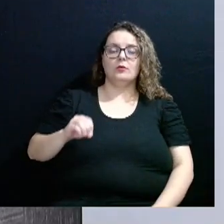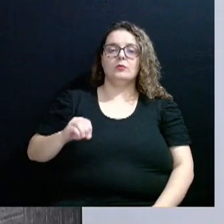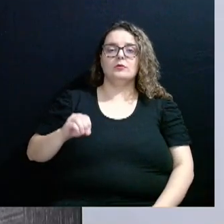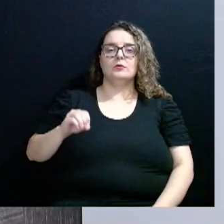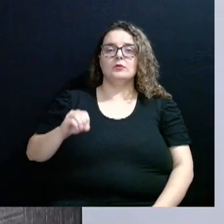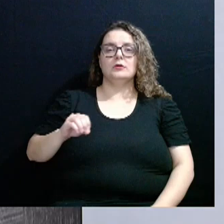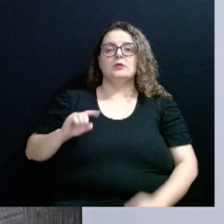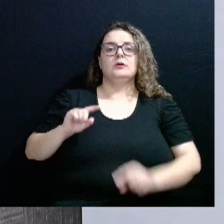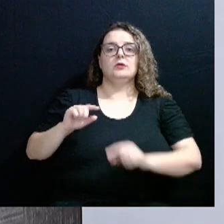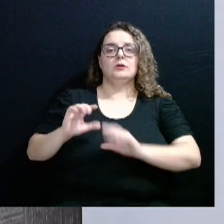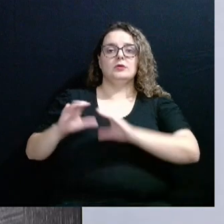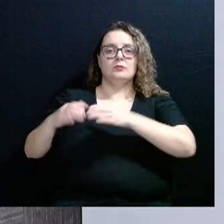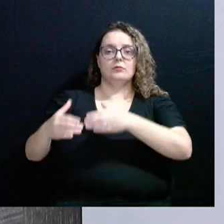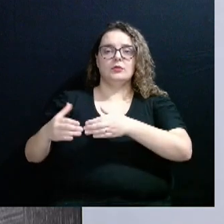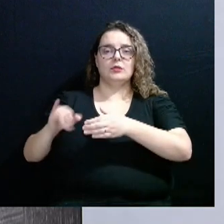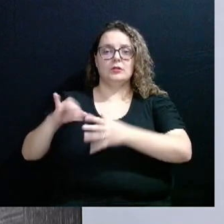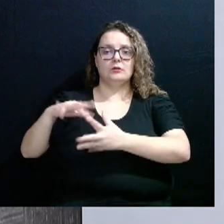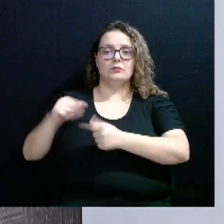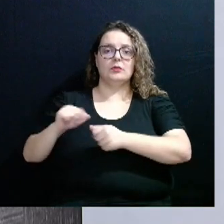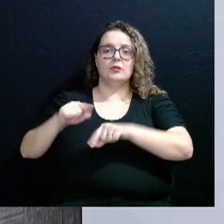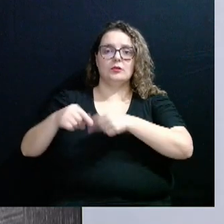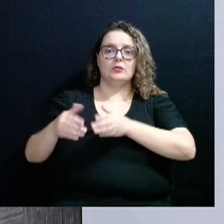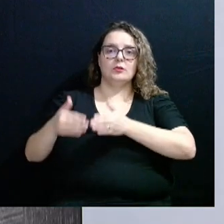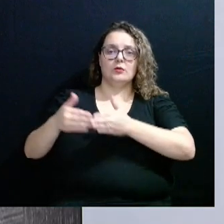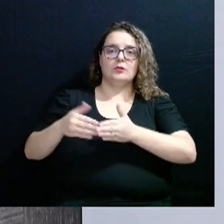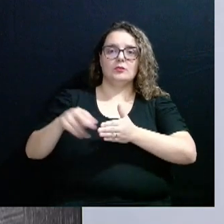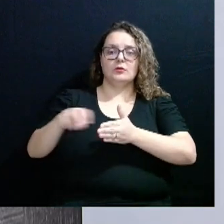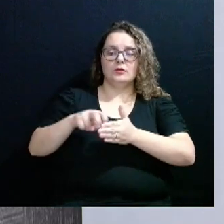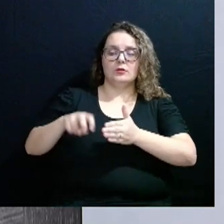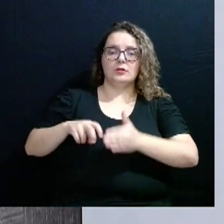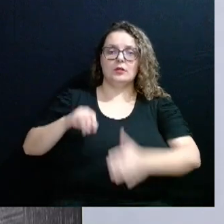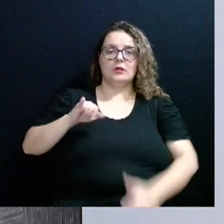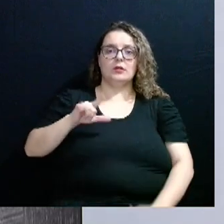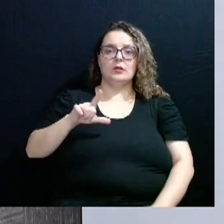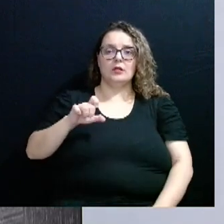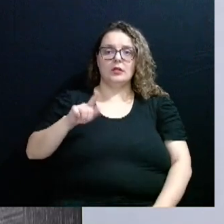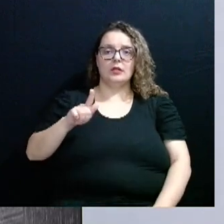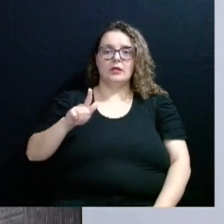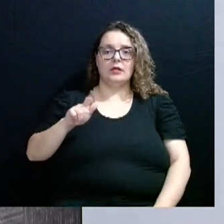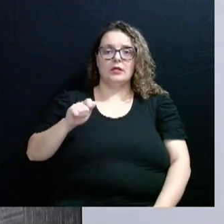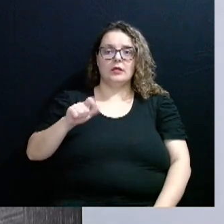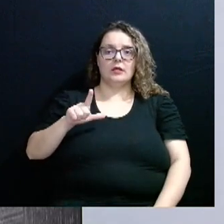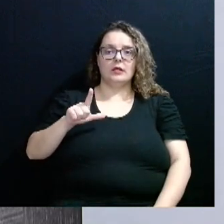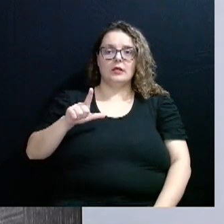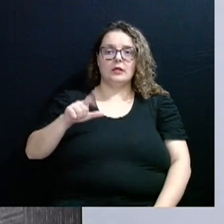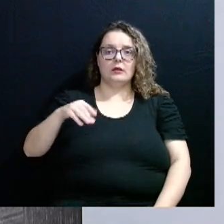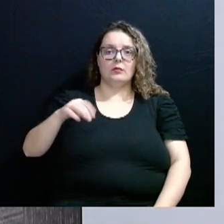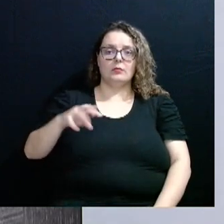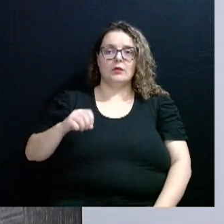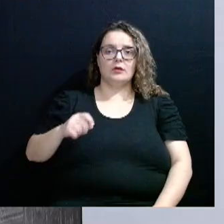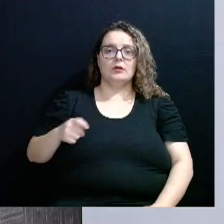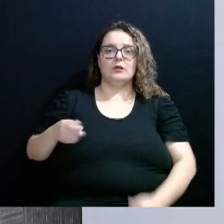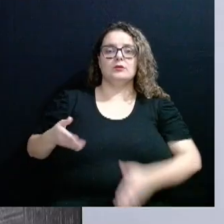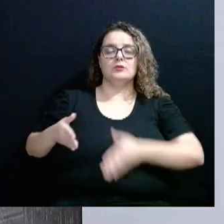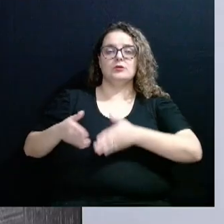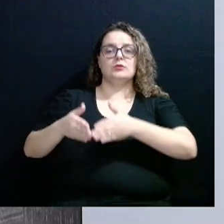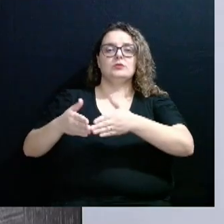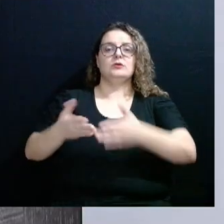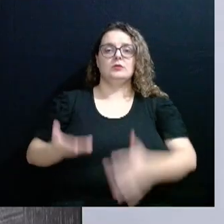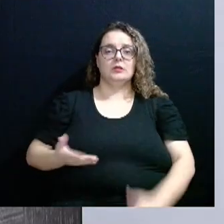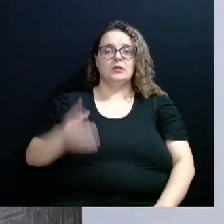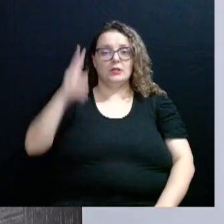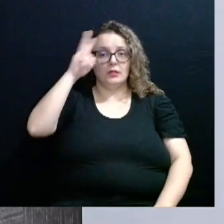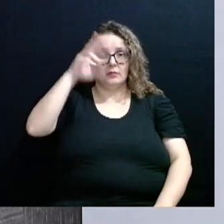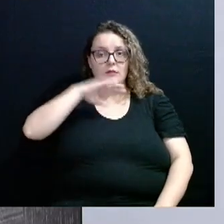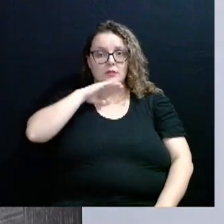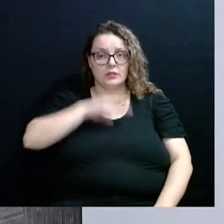tripulantes ilegalmente aí custodiados. A gente lembra que na tarde desta